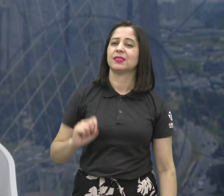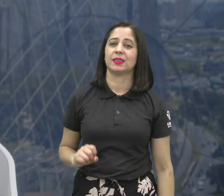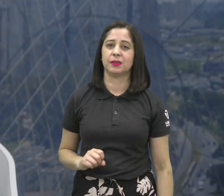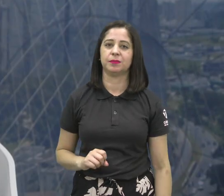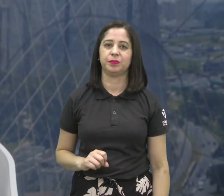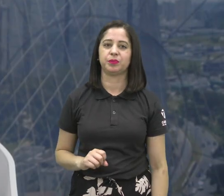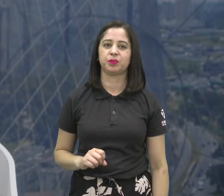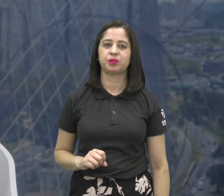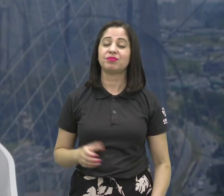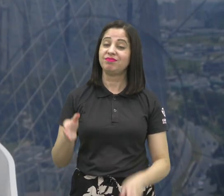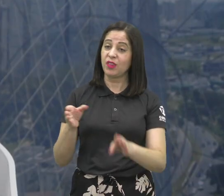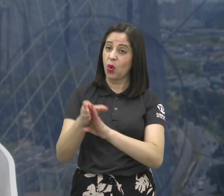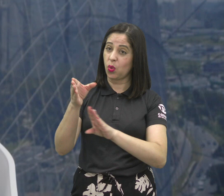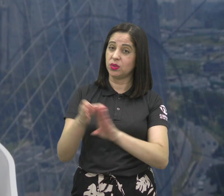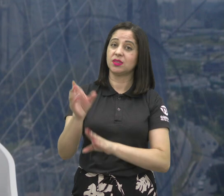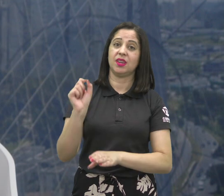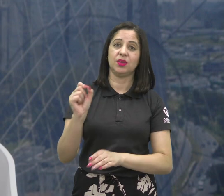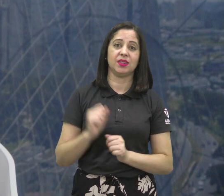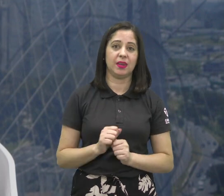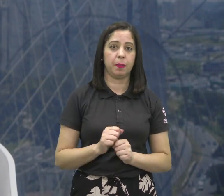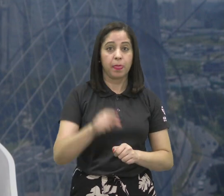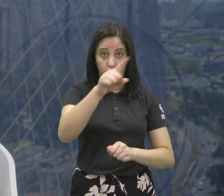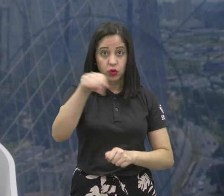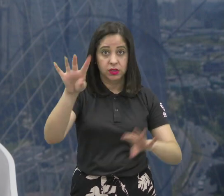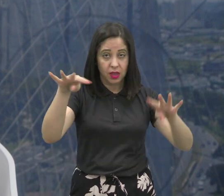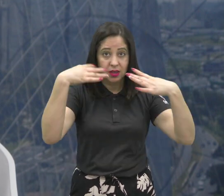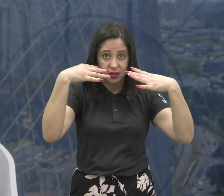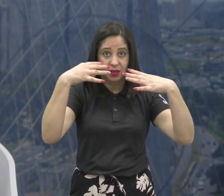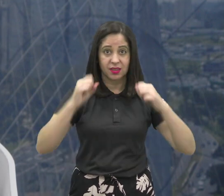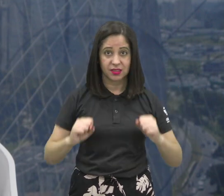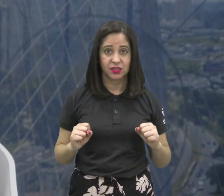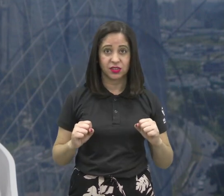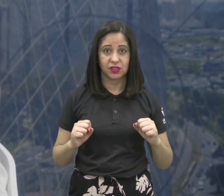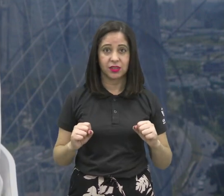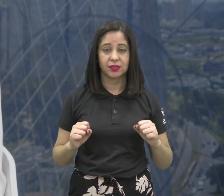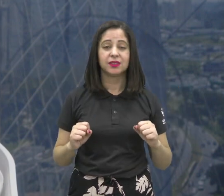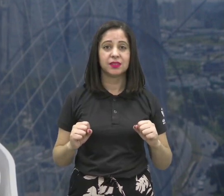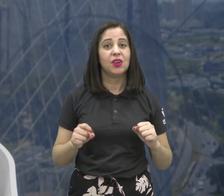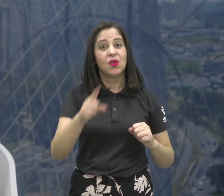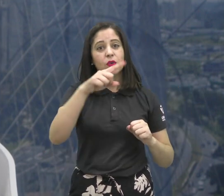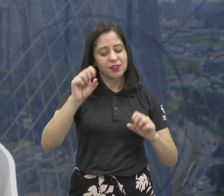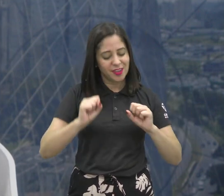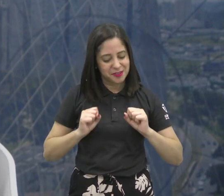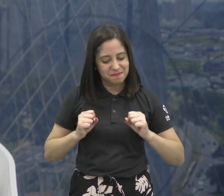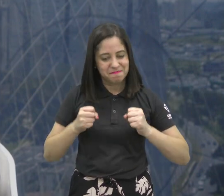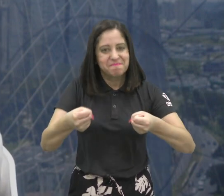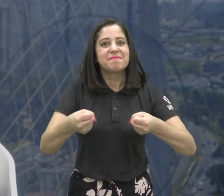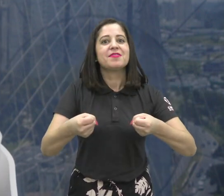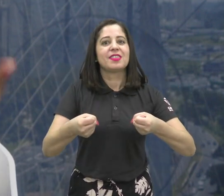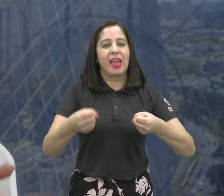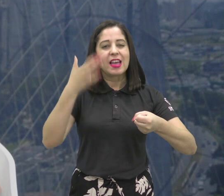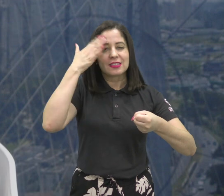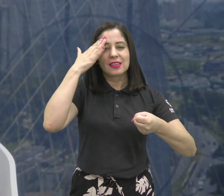o recado que fica, né, que é para as pessoas que estão assistindo, né, que essa disposição, né, que vem no final do ano,